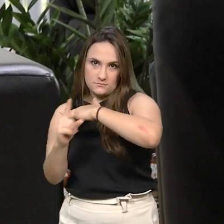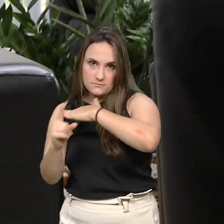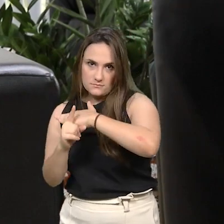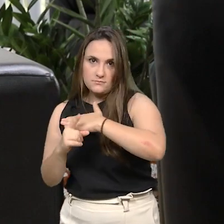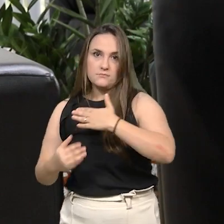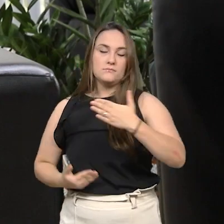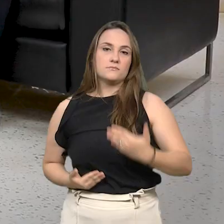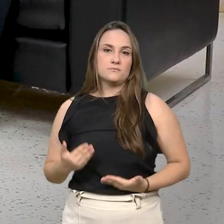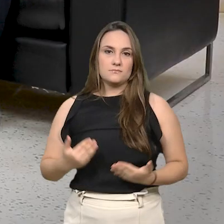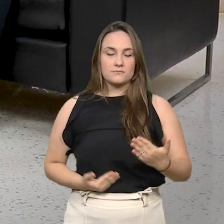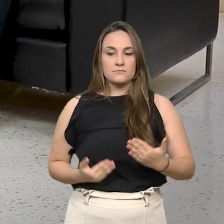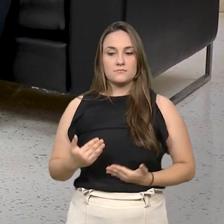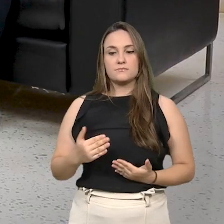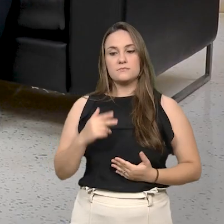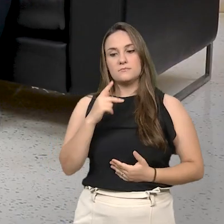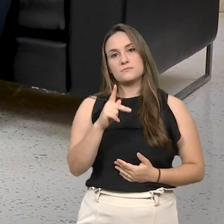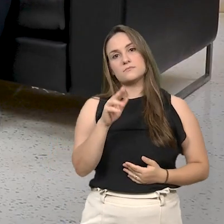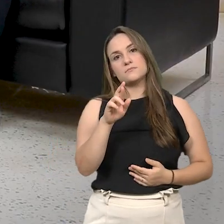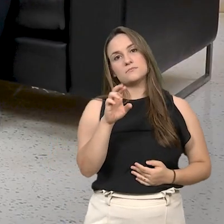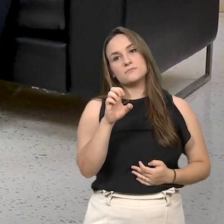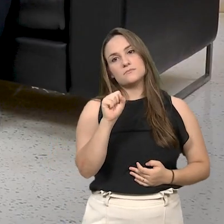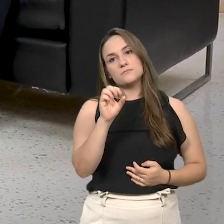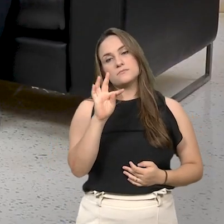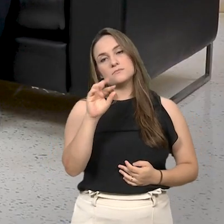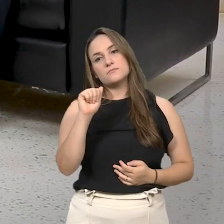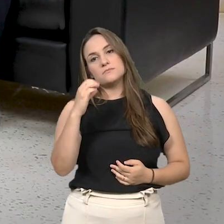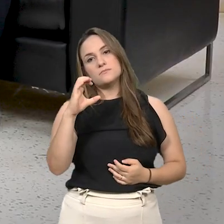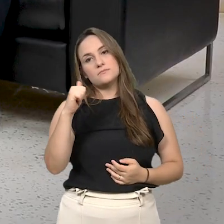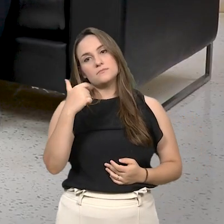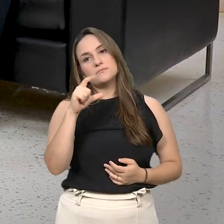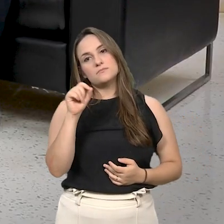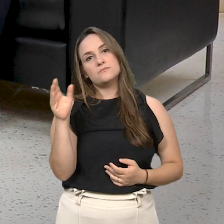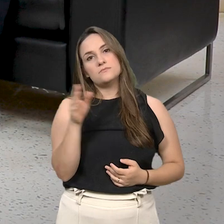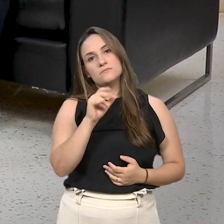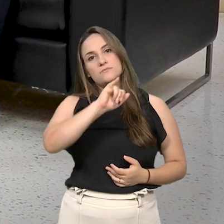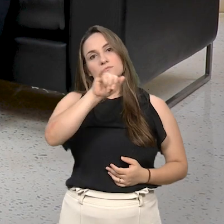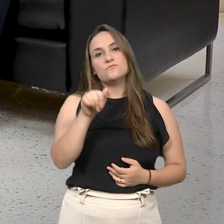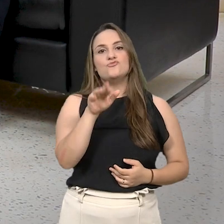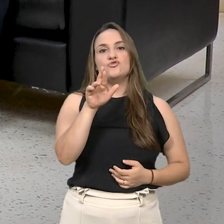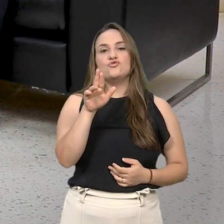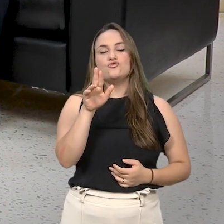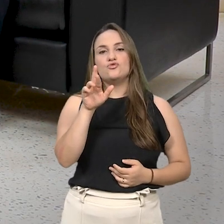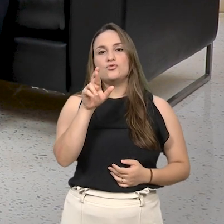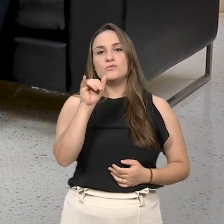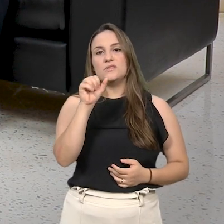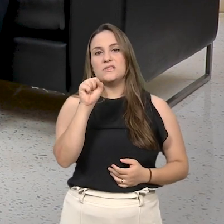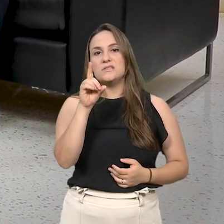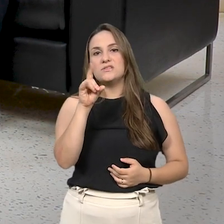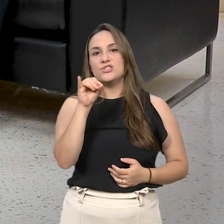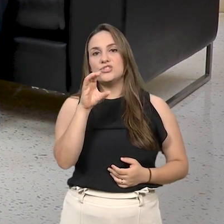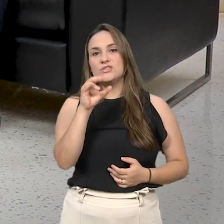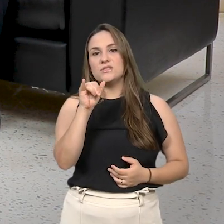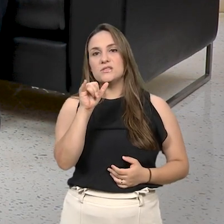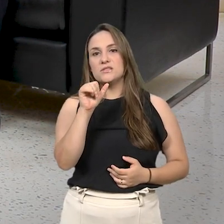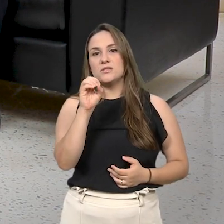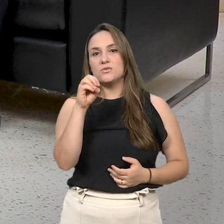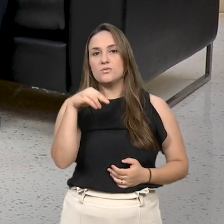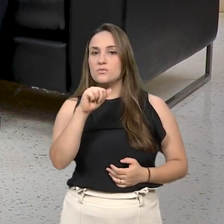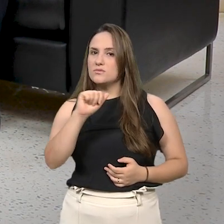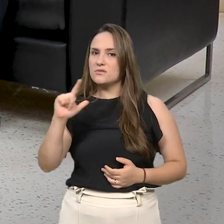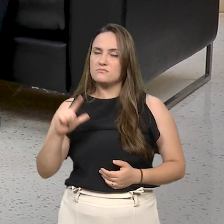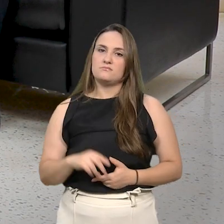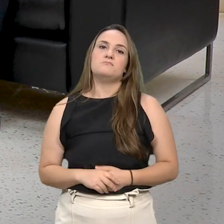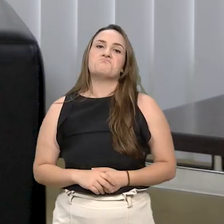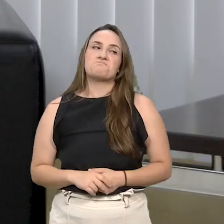prestação jurisdicional. Na verdade, é até o mesmo nome, prestação jurisdicional, mas assim, é onde o judiciário está entregando o seu serviço. Uhum.